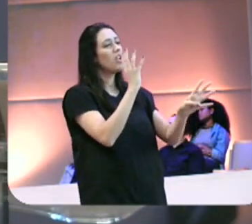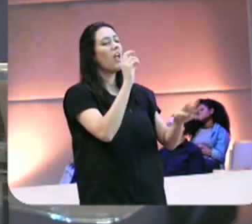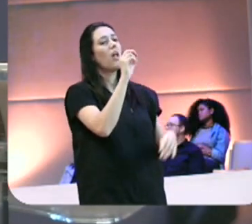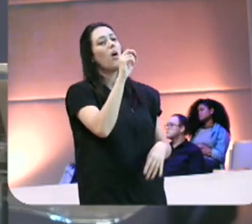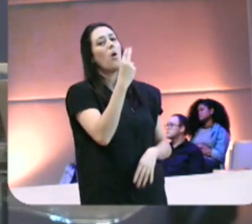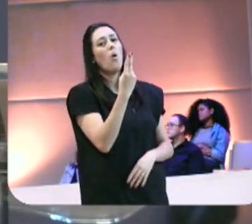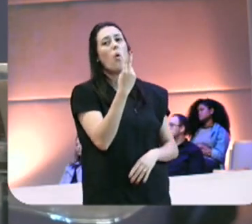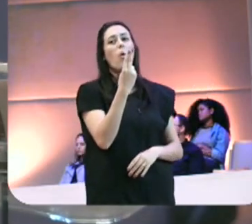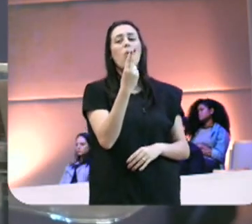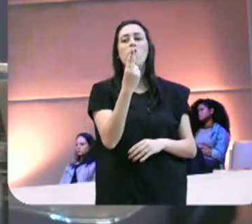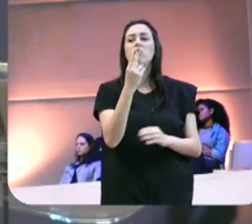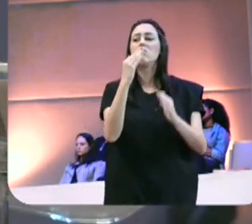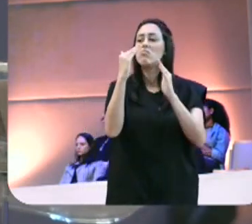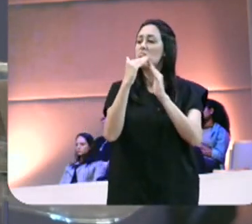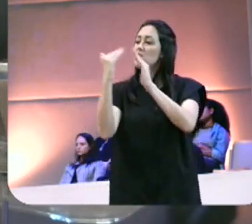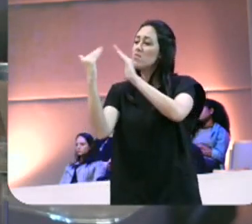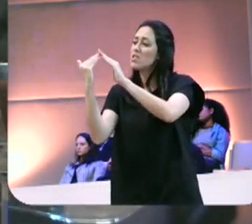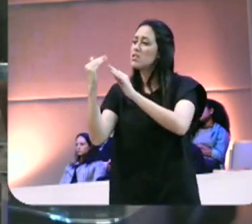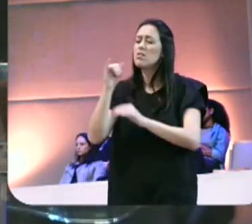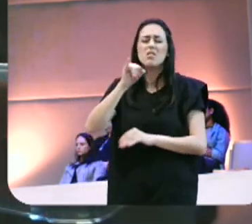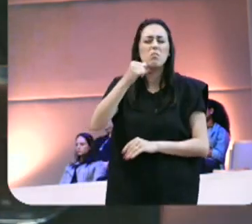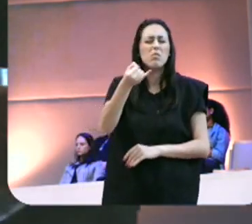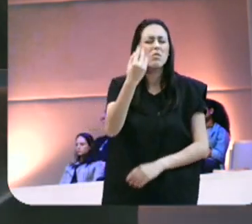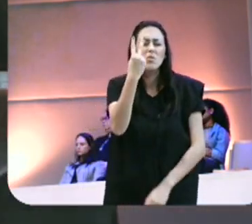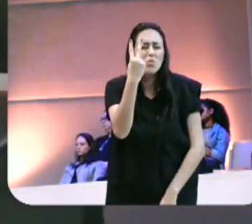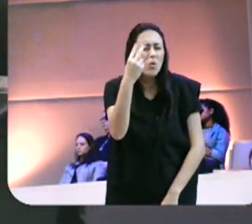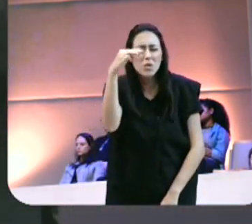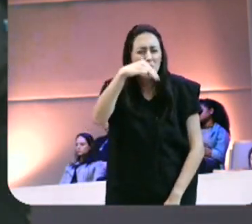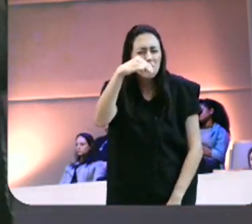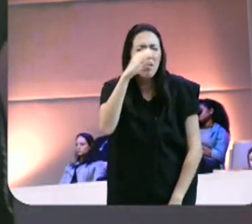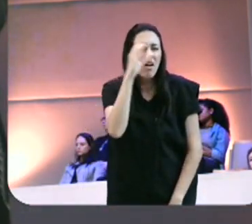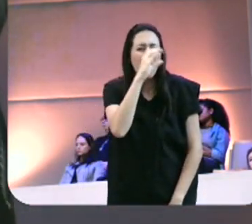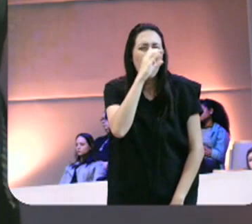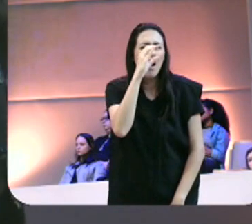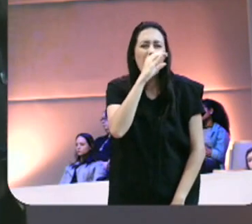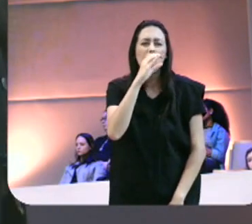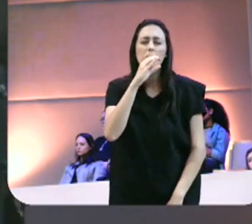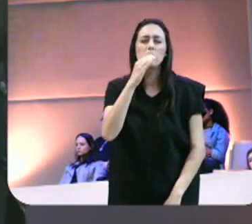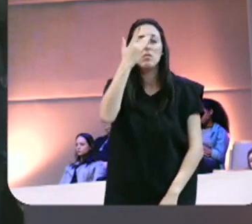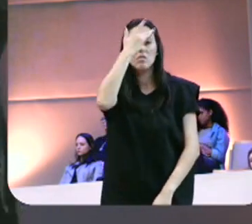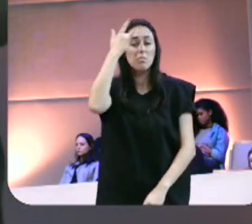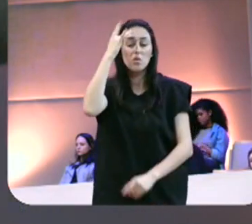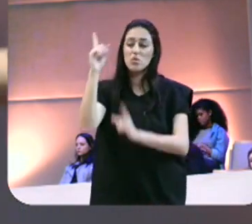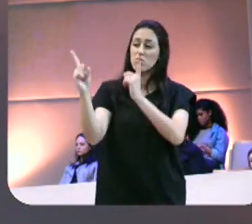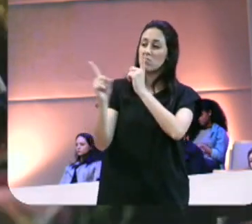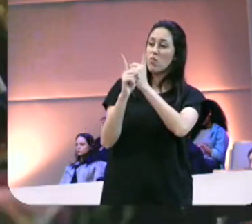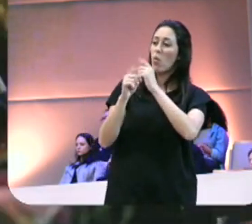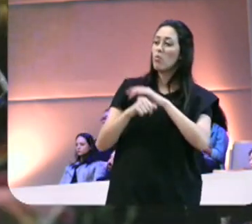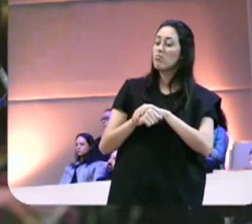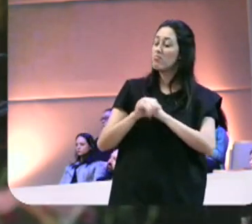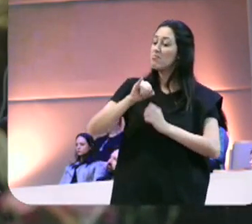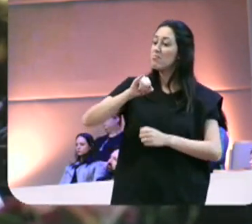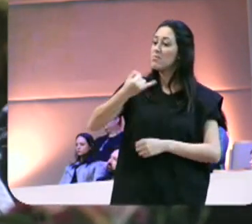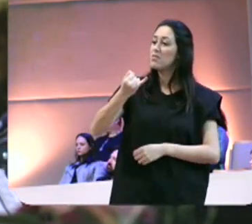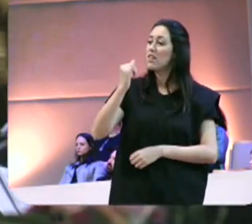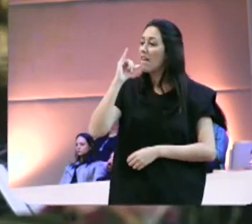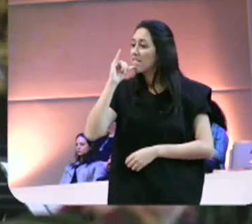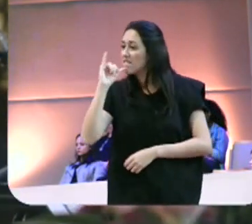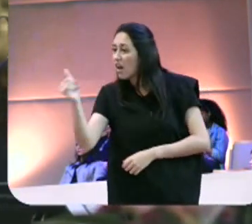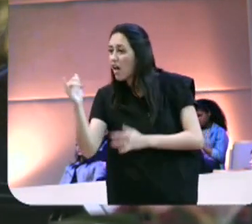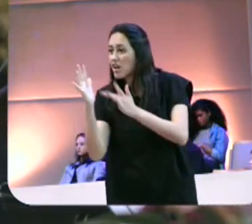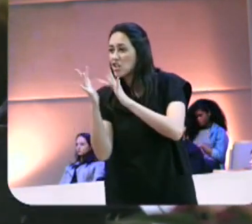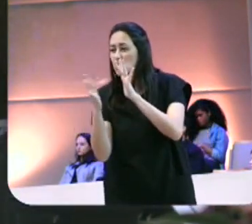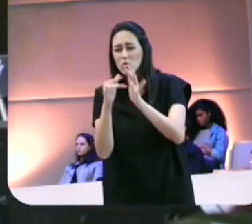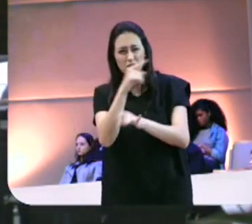com seus vizinhos, e Deus te desse uma oportunidade de, em 1 ou 2 minutos, compartilhar a mensagem de Jesus com alguém,